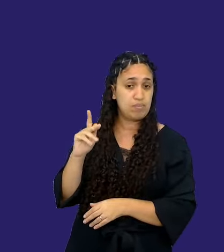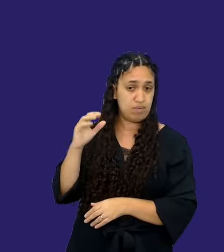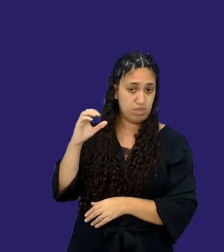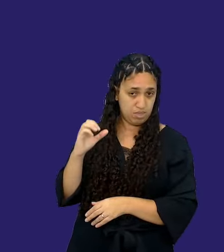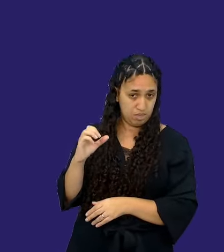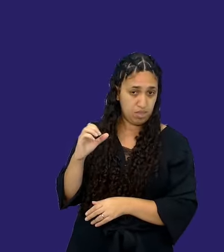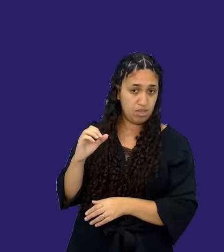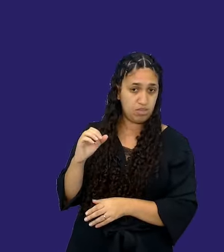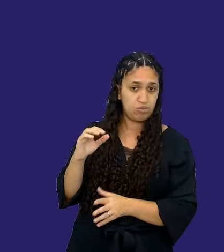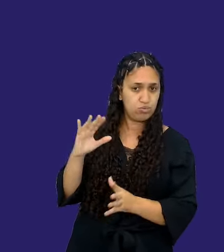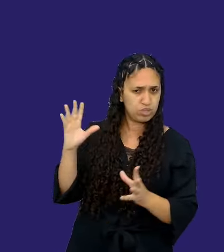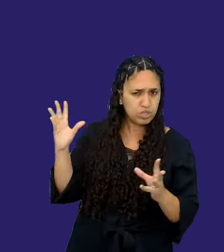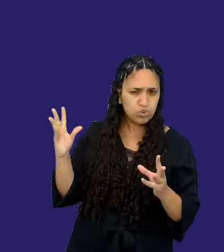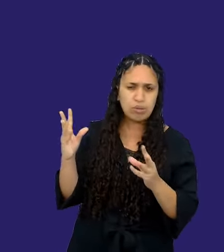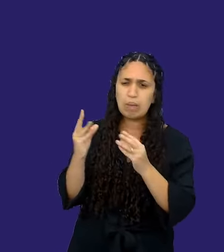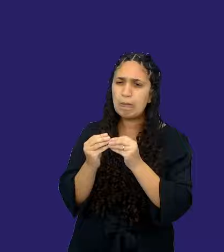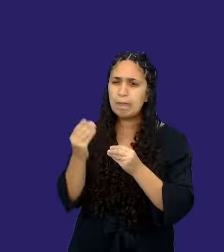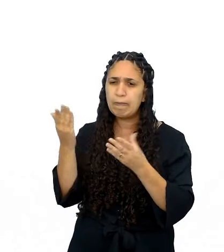Olhem,